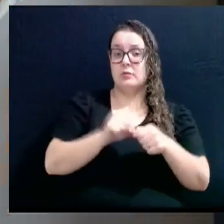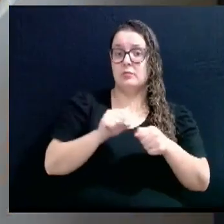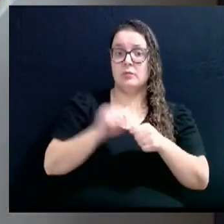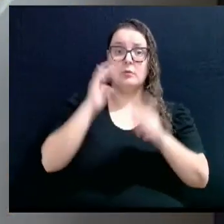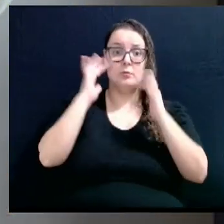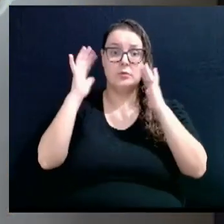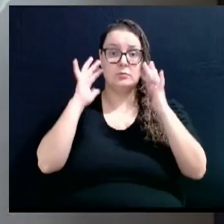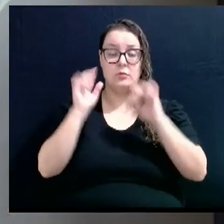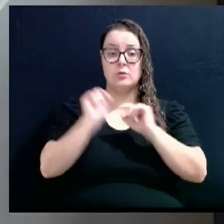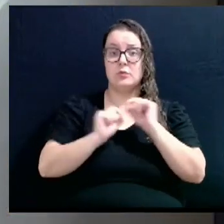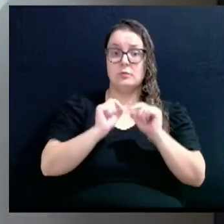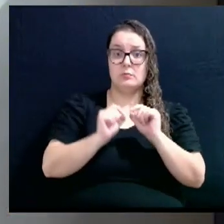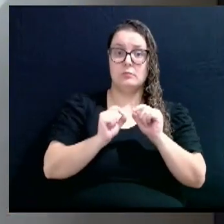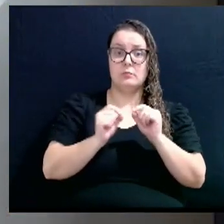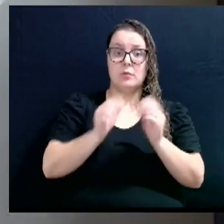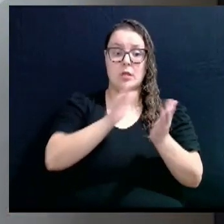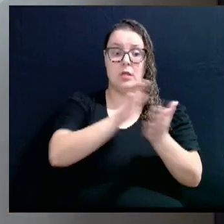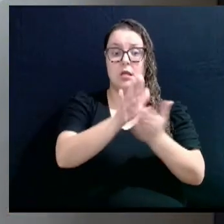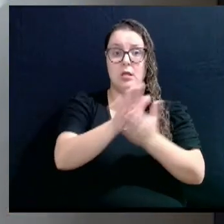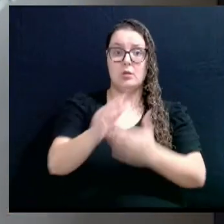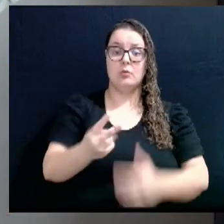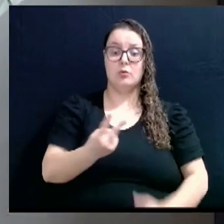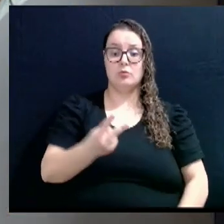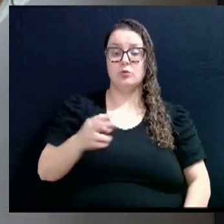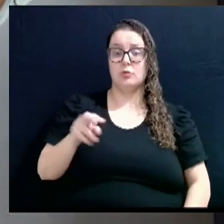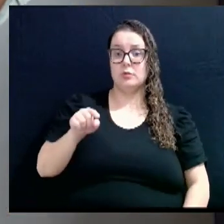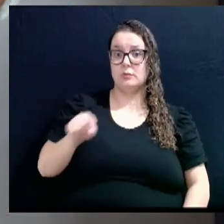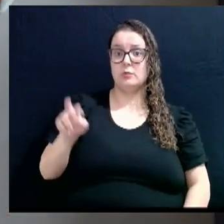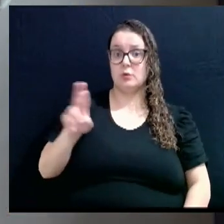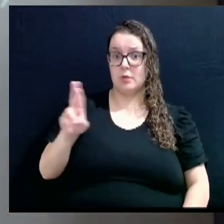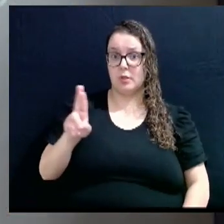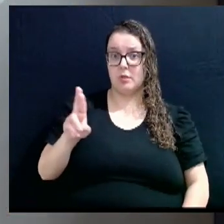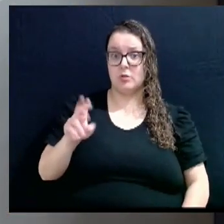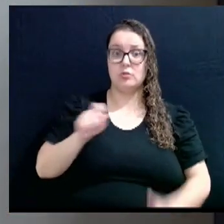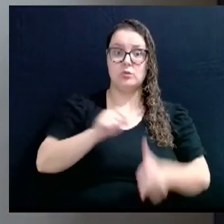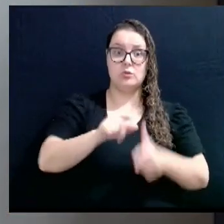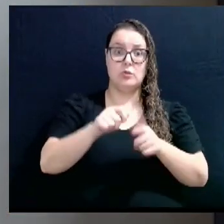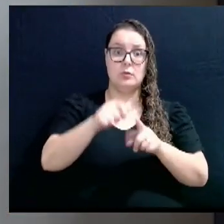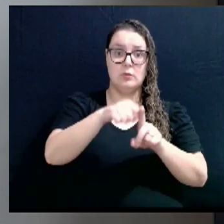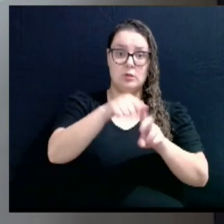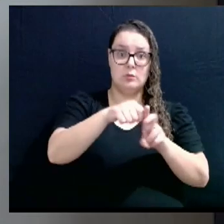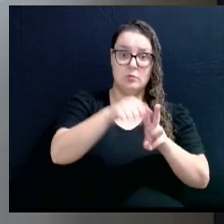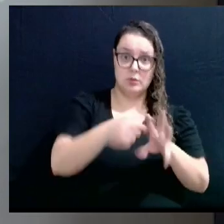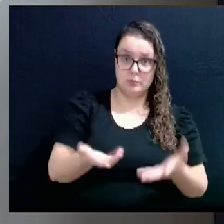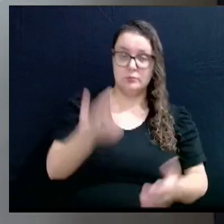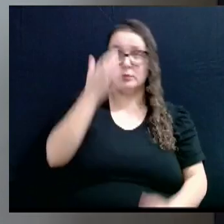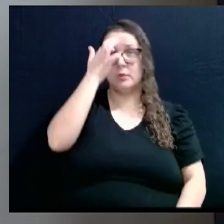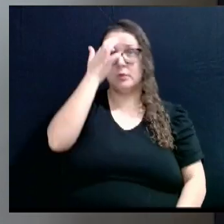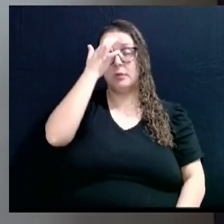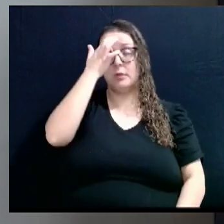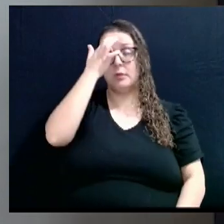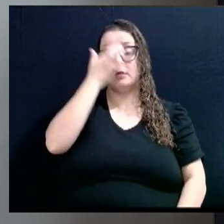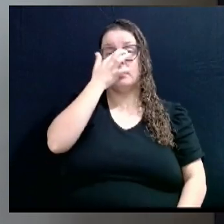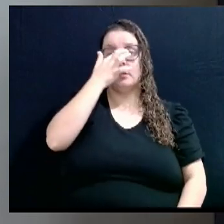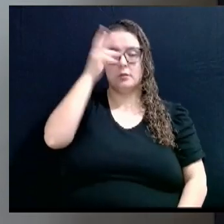que você gaste R$2.000 de aluguel mensal. Tá? Lembrando que em 2024 a